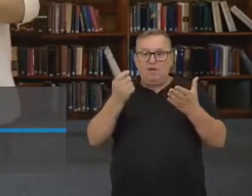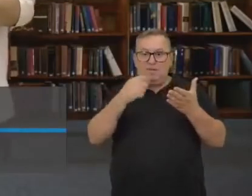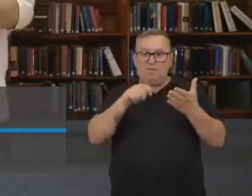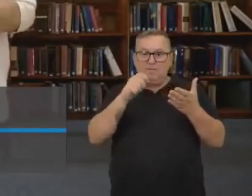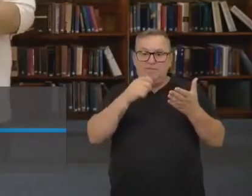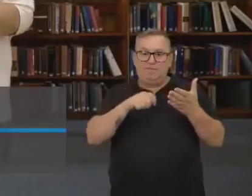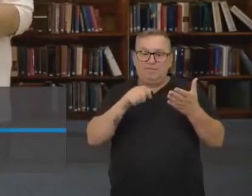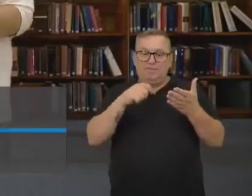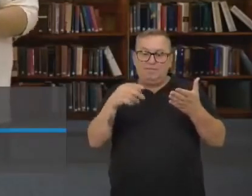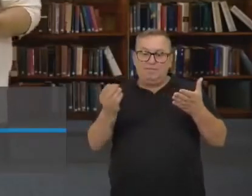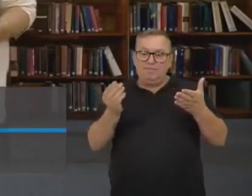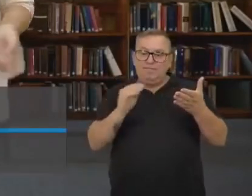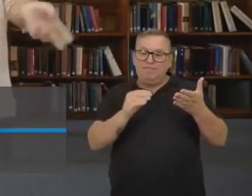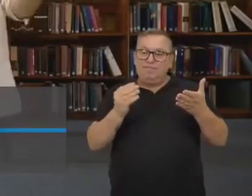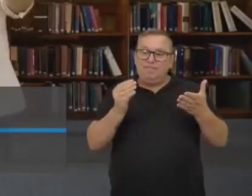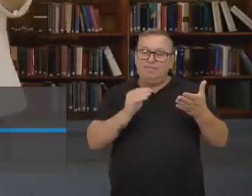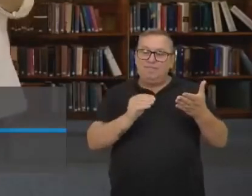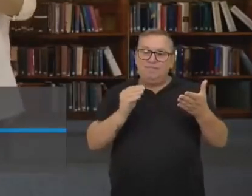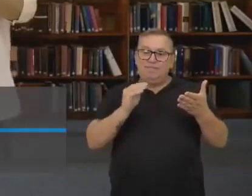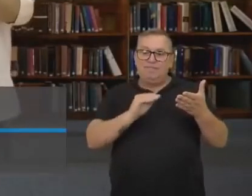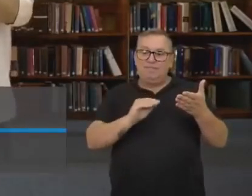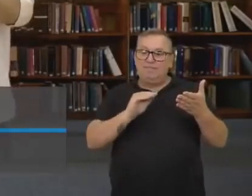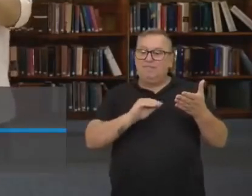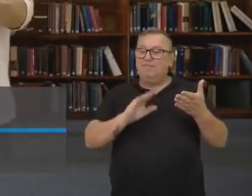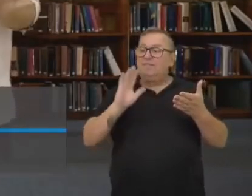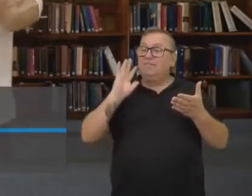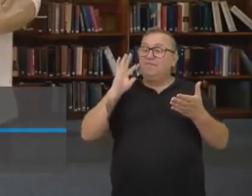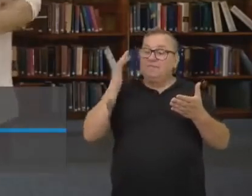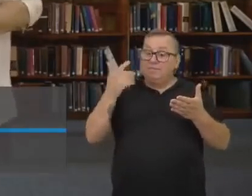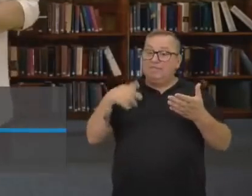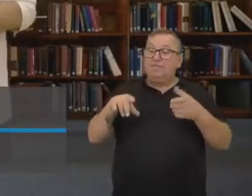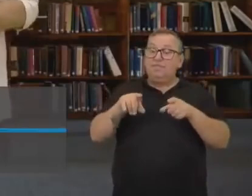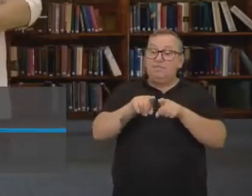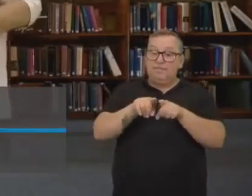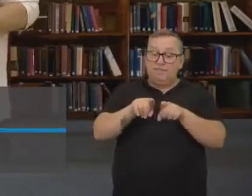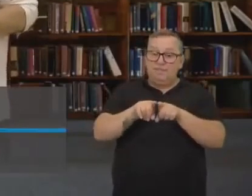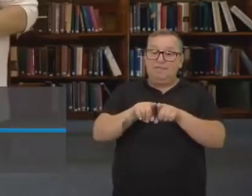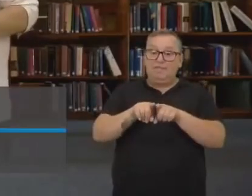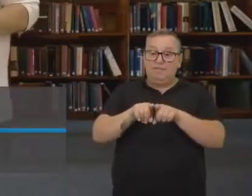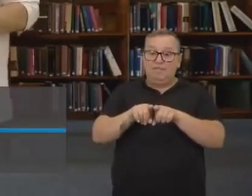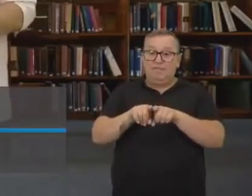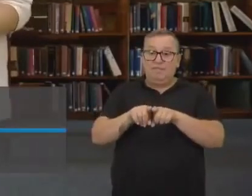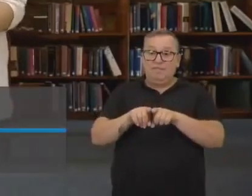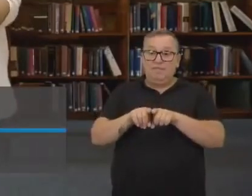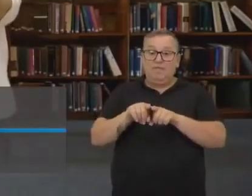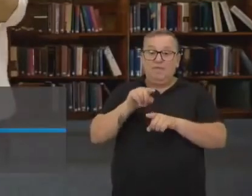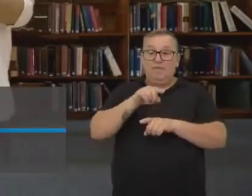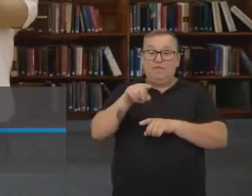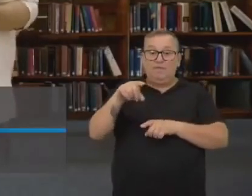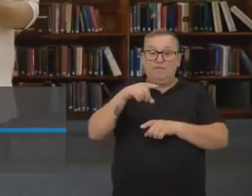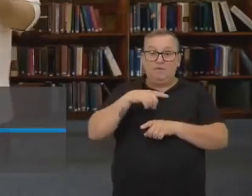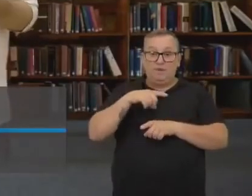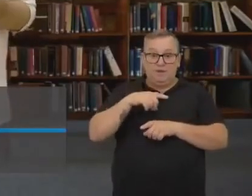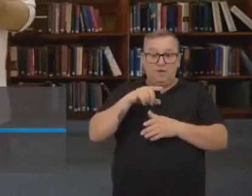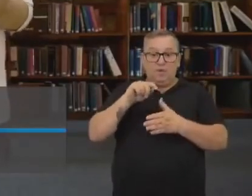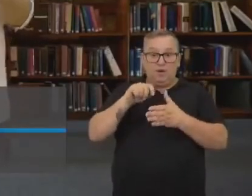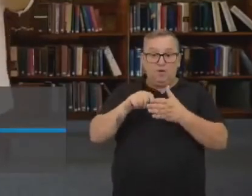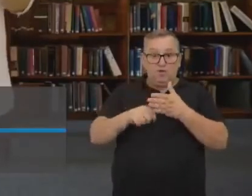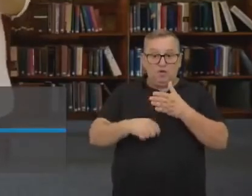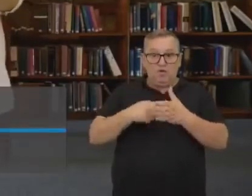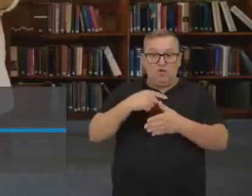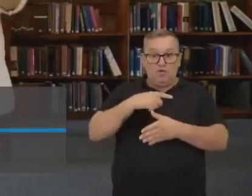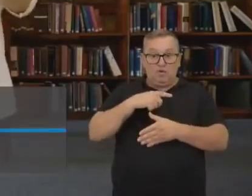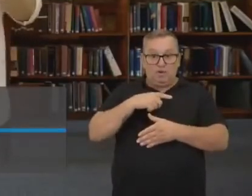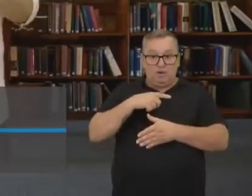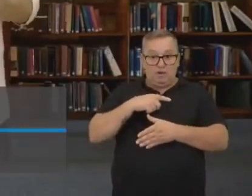registrando, colocando lá as nossas vivências, as situações de aprendizagem que fomos passando. Então você tem um registro ali, né? Então você tem